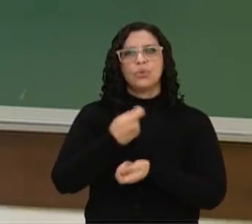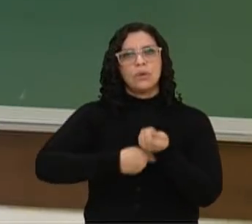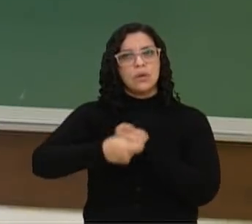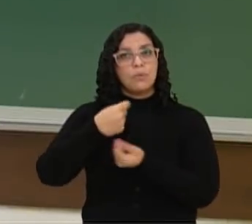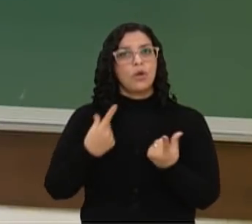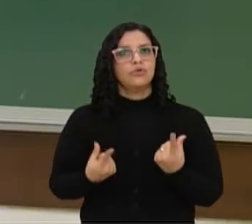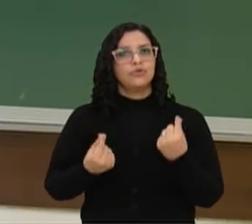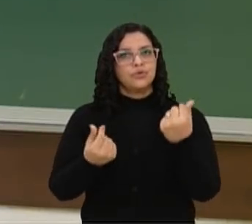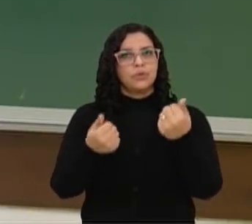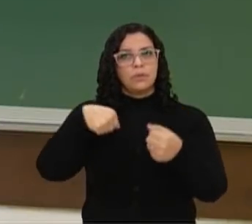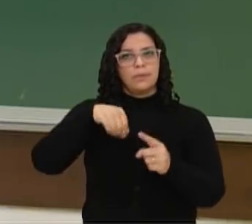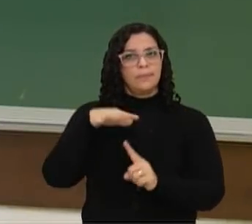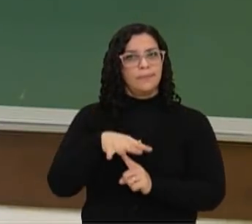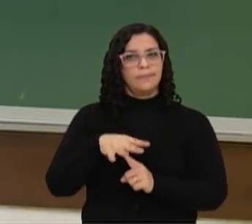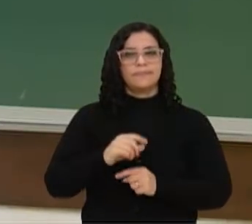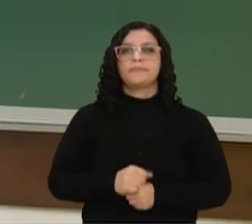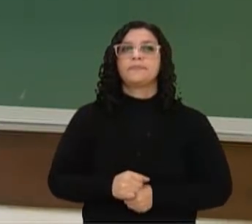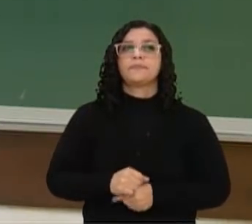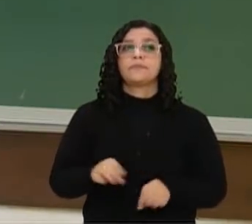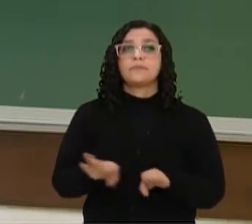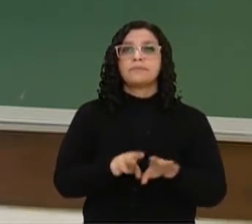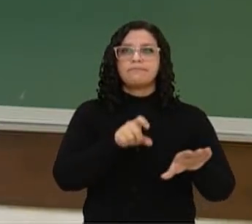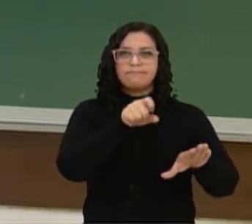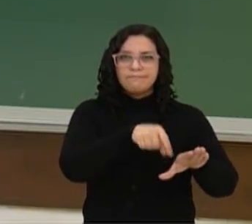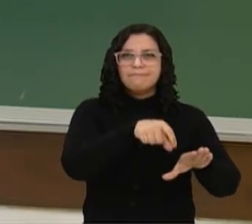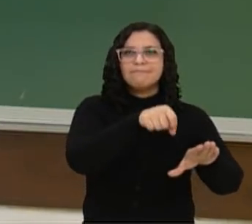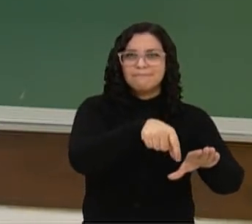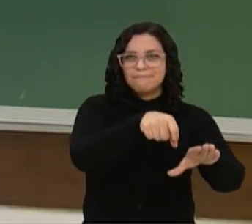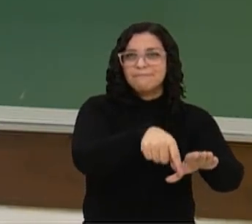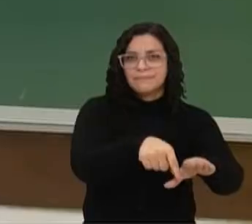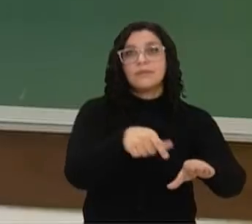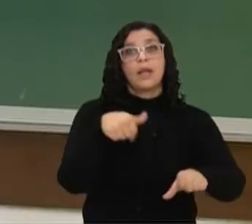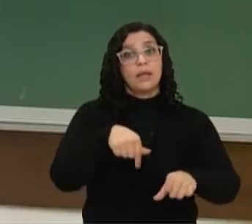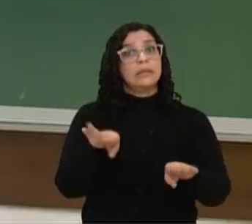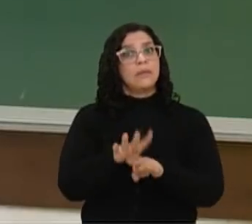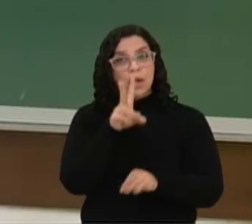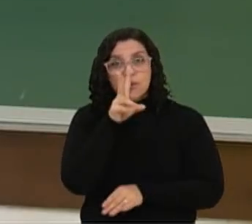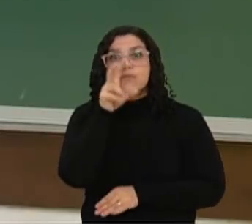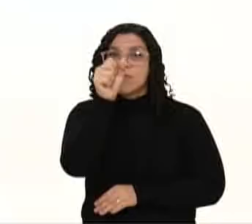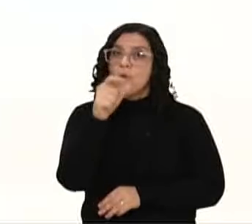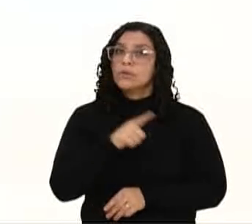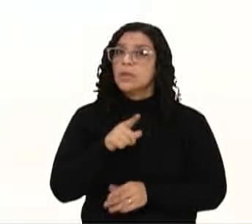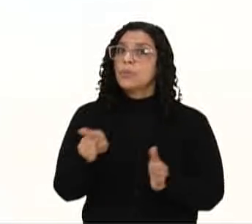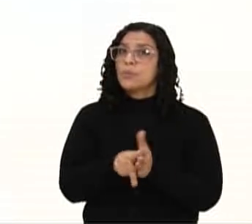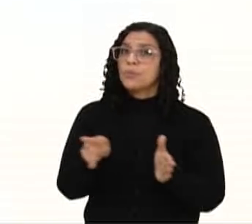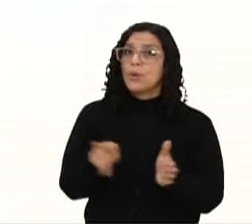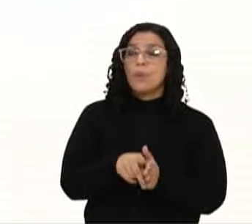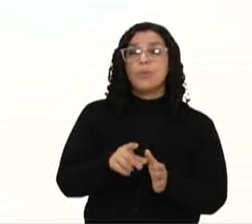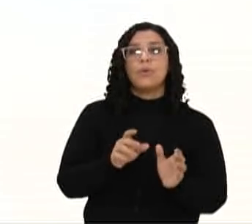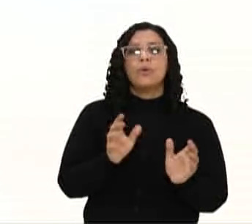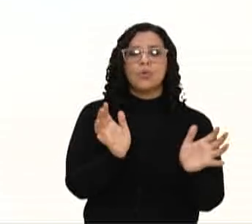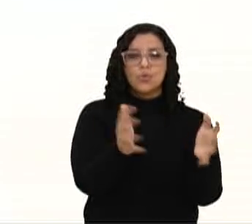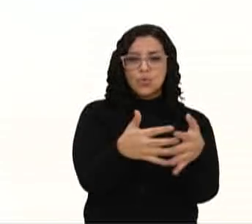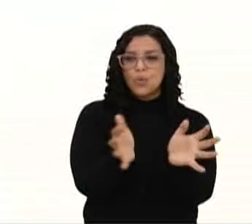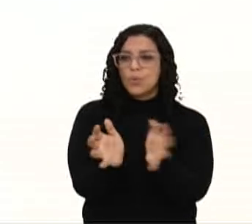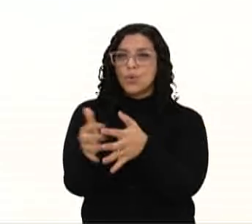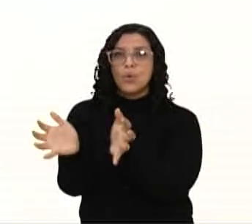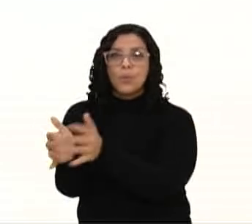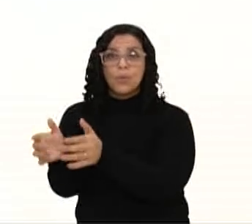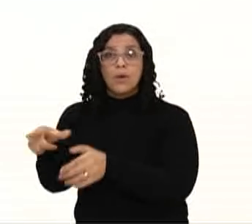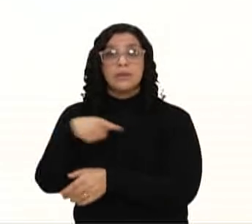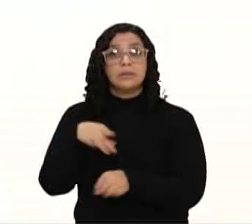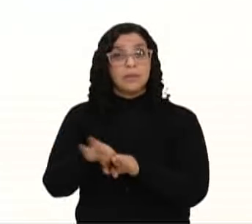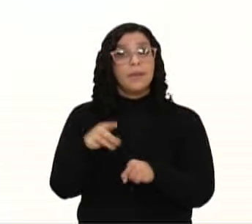que são desenvolvidas aqui. A agricultura apresenta muita força nas culturas temporárias, ou seja, aquelas que